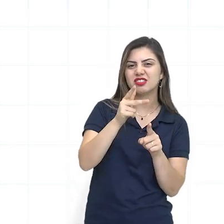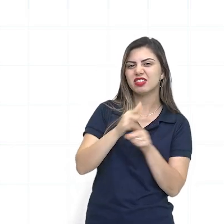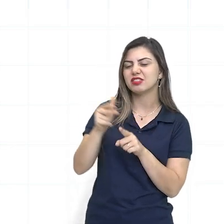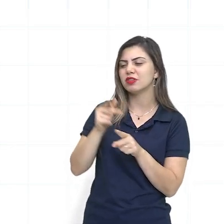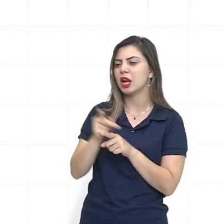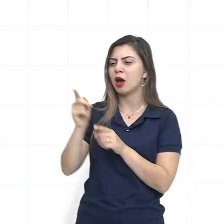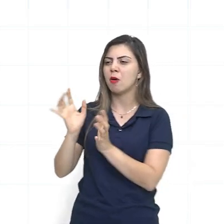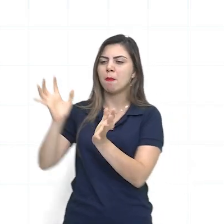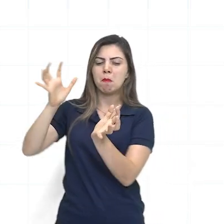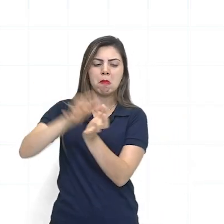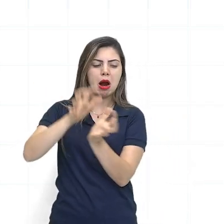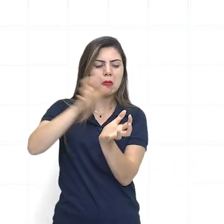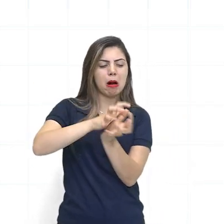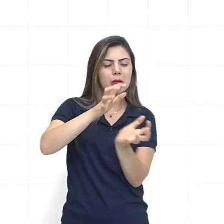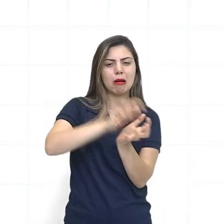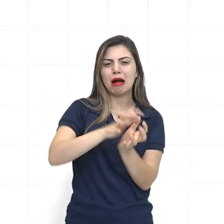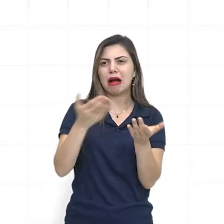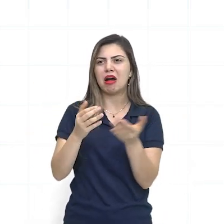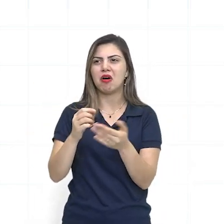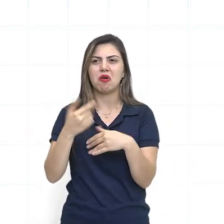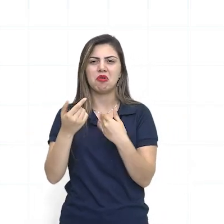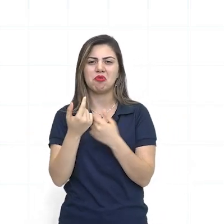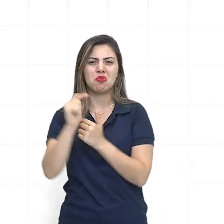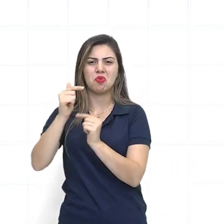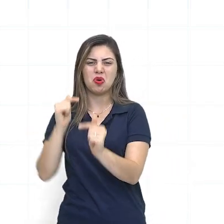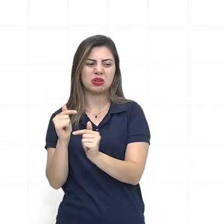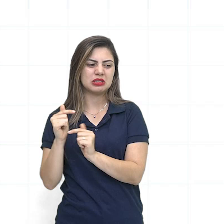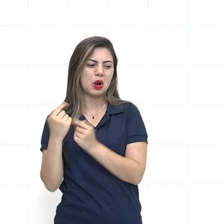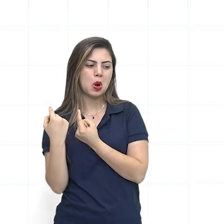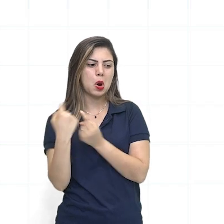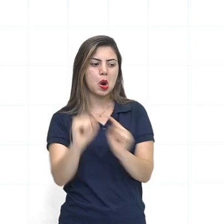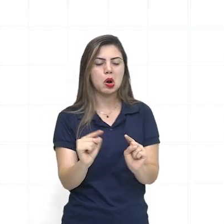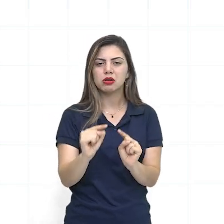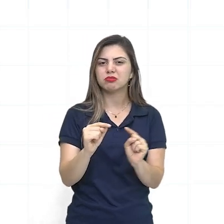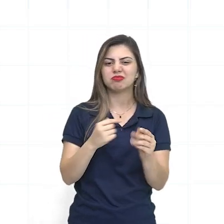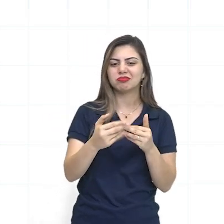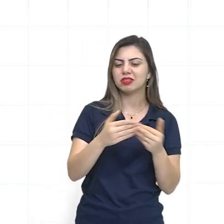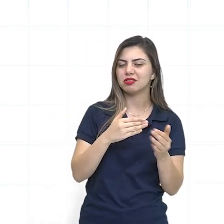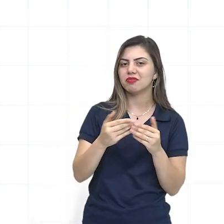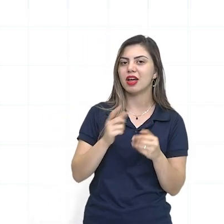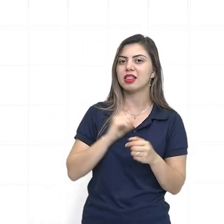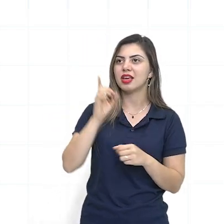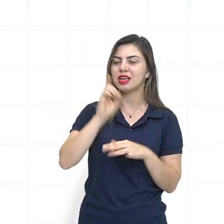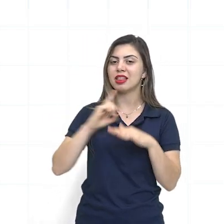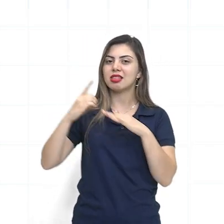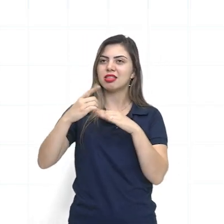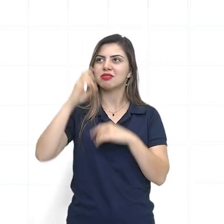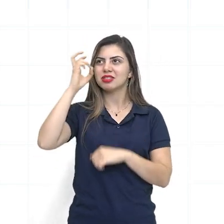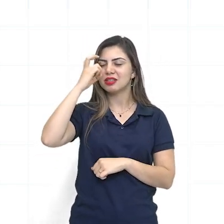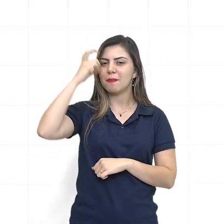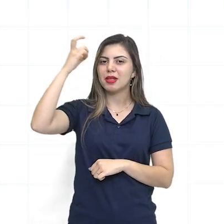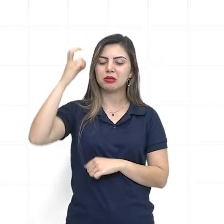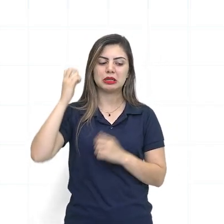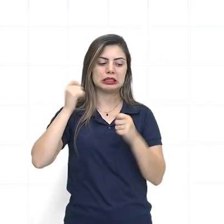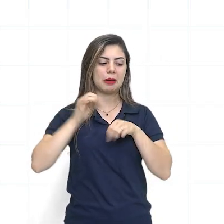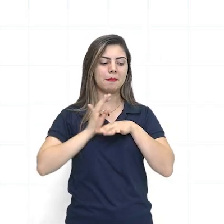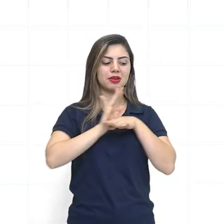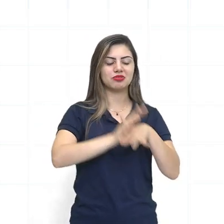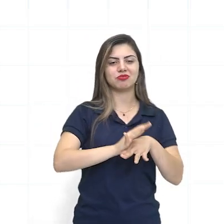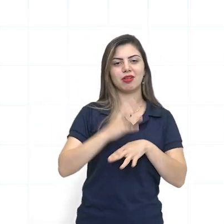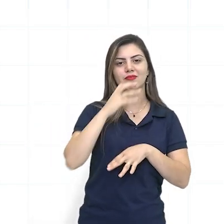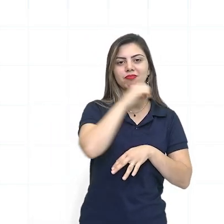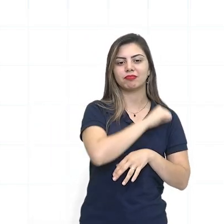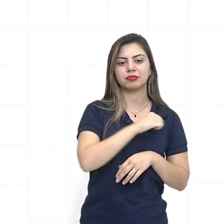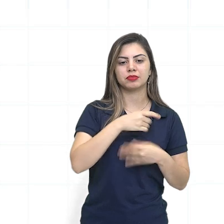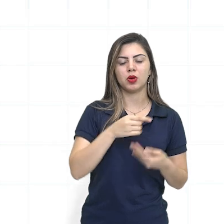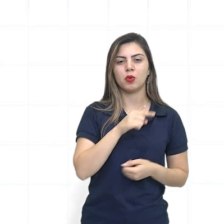enfrentar esses monstros e essas feiticeiras poderosas, com a ajuda de Atena, que é a deusa da sabedoria. Ele